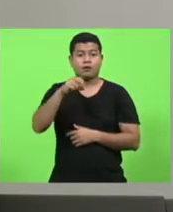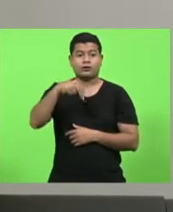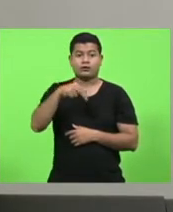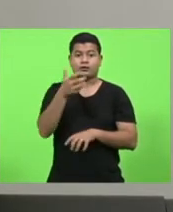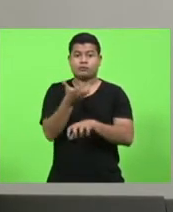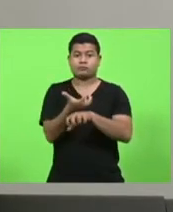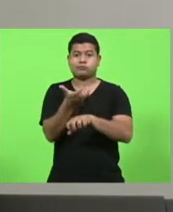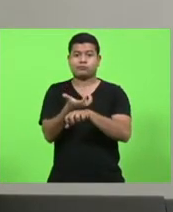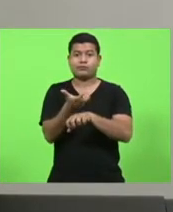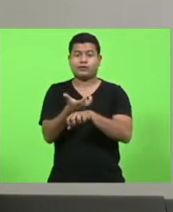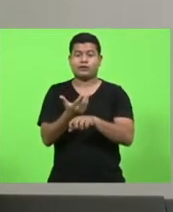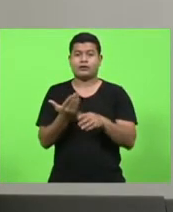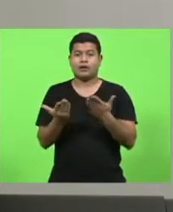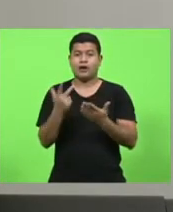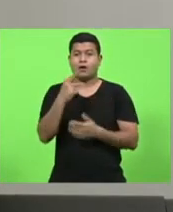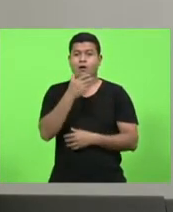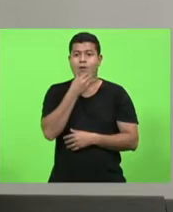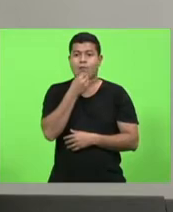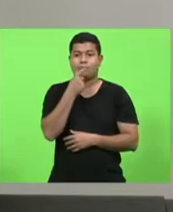Ferronado, presidente